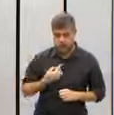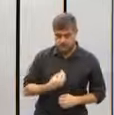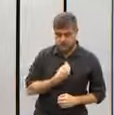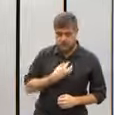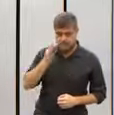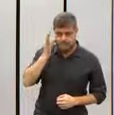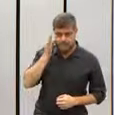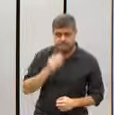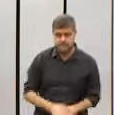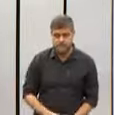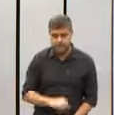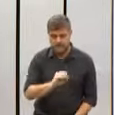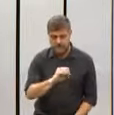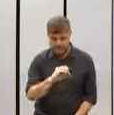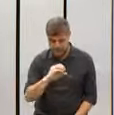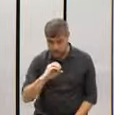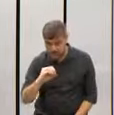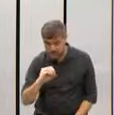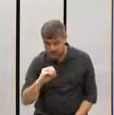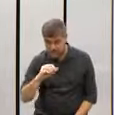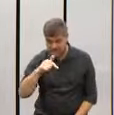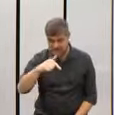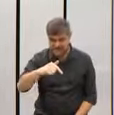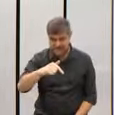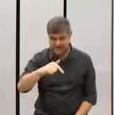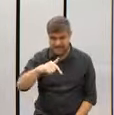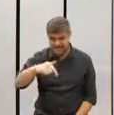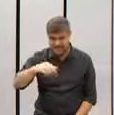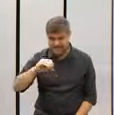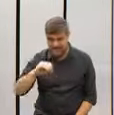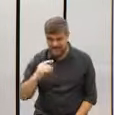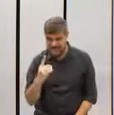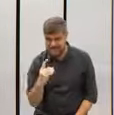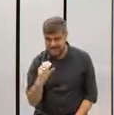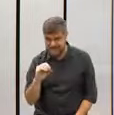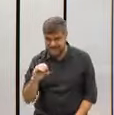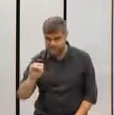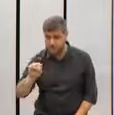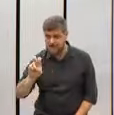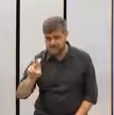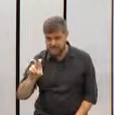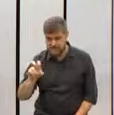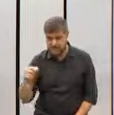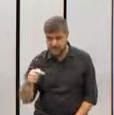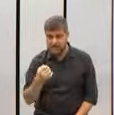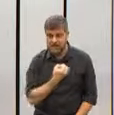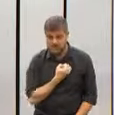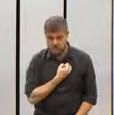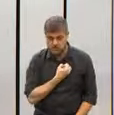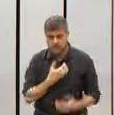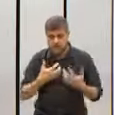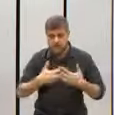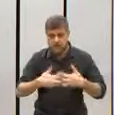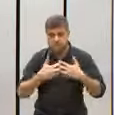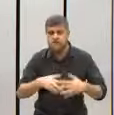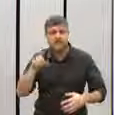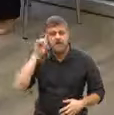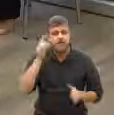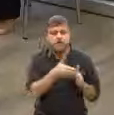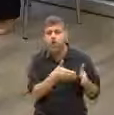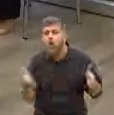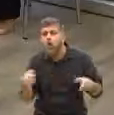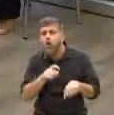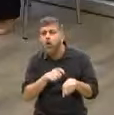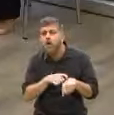Então eu vou repetir, gente, 0800 770 1085. Esse serviço funciona de quais dias e qual